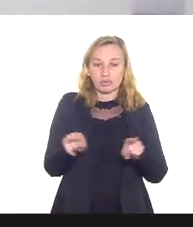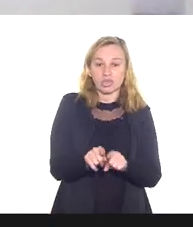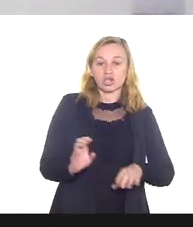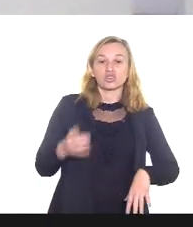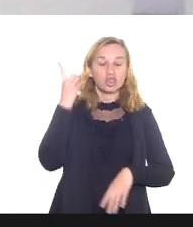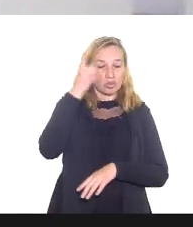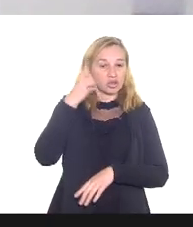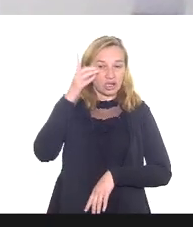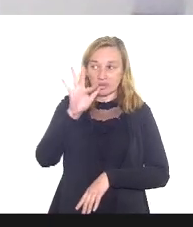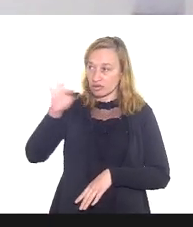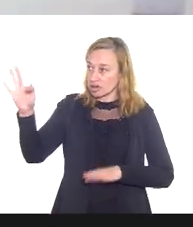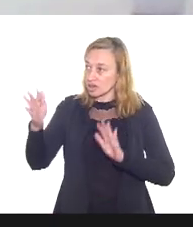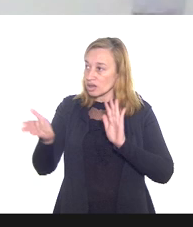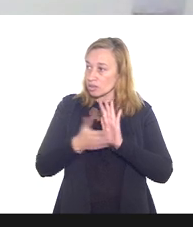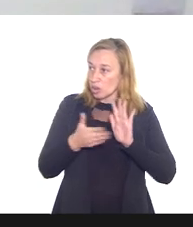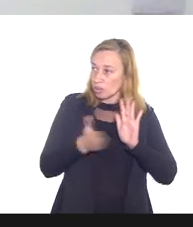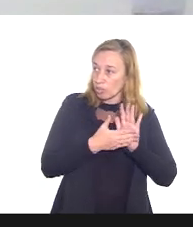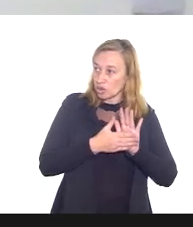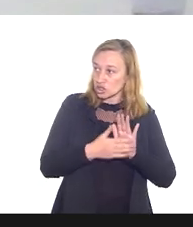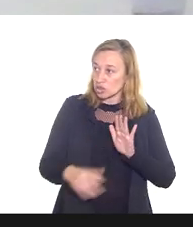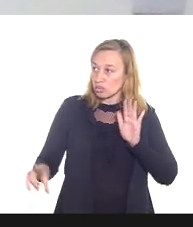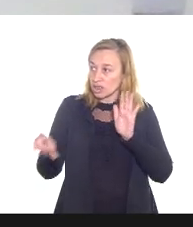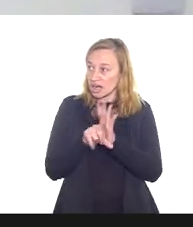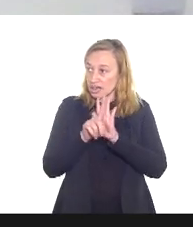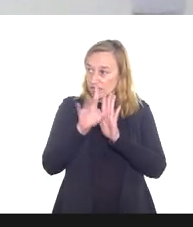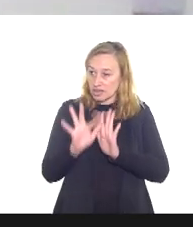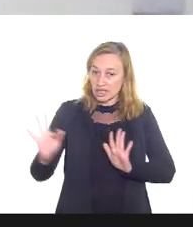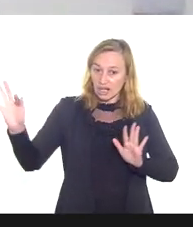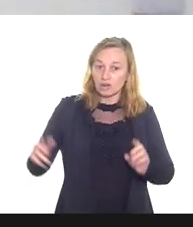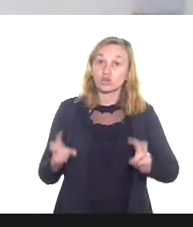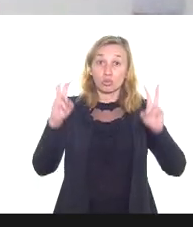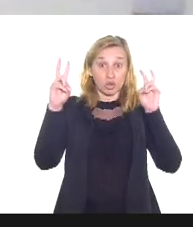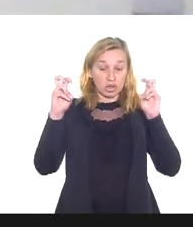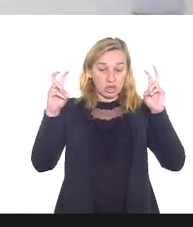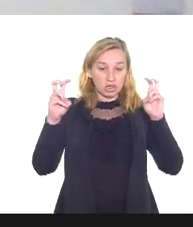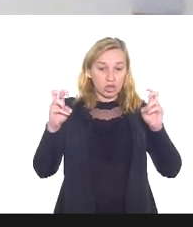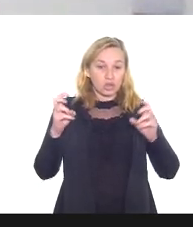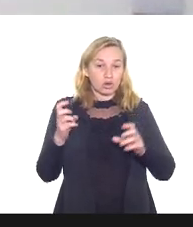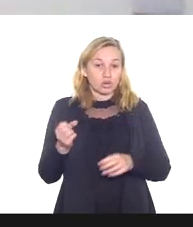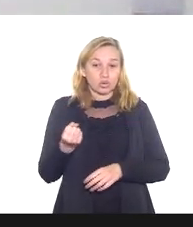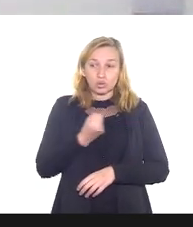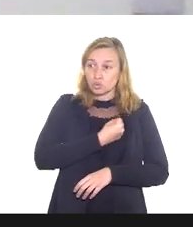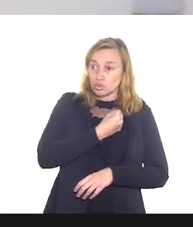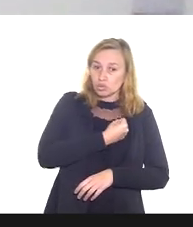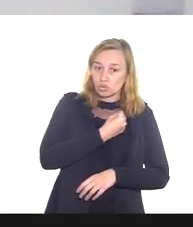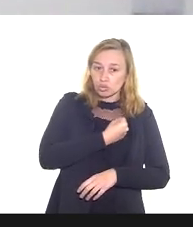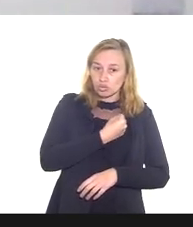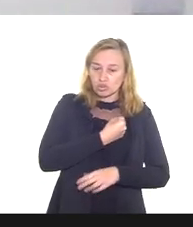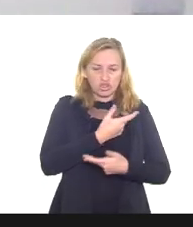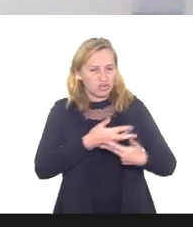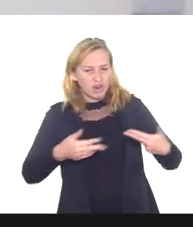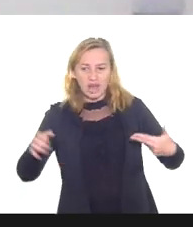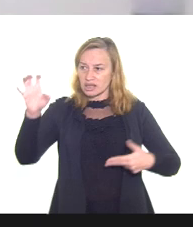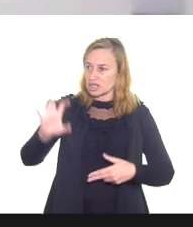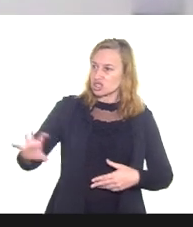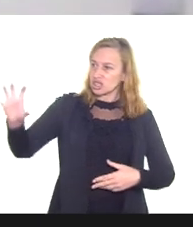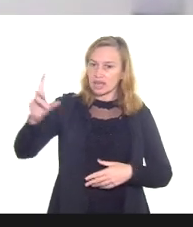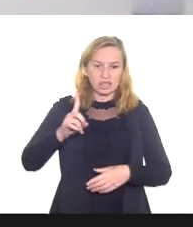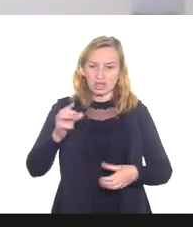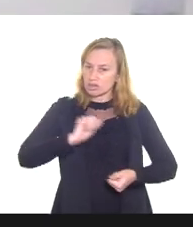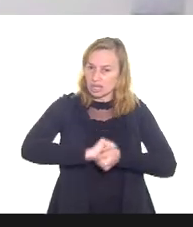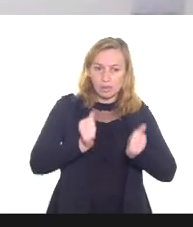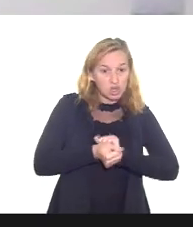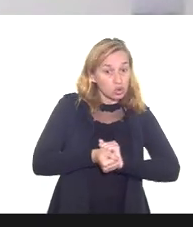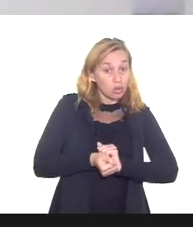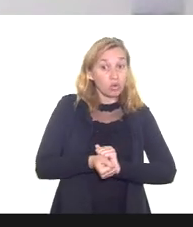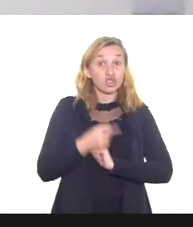uma proposta que apresentem uma legislação federal sobre isso. A maioria dos estados ainda não se adequou e vai ter dificuldade para se adequar,